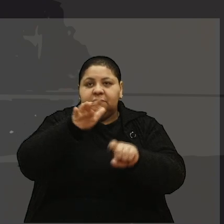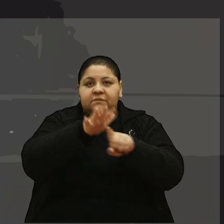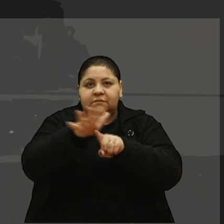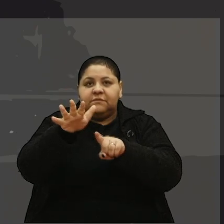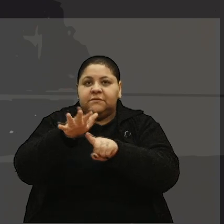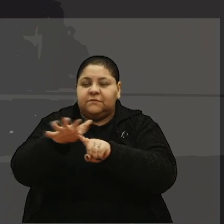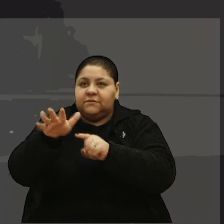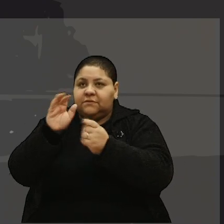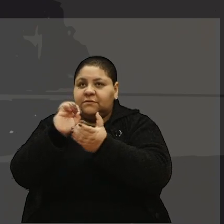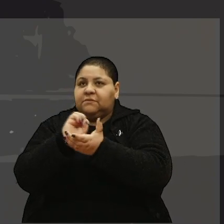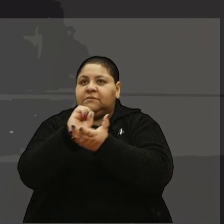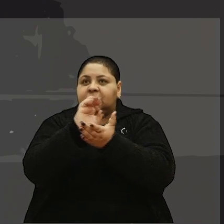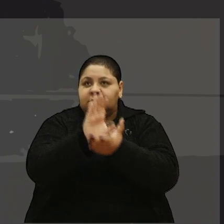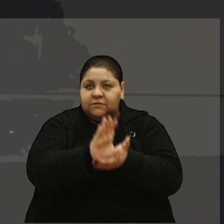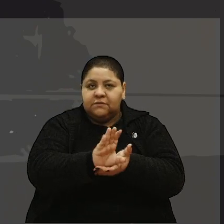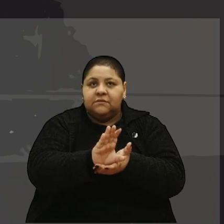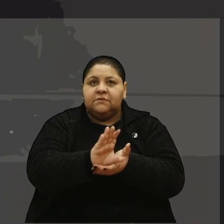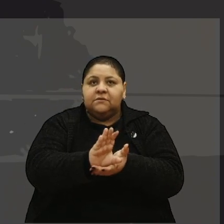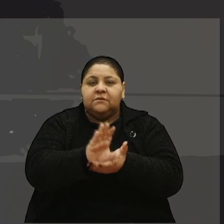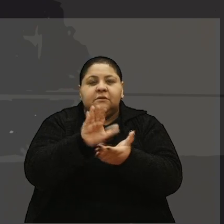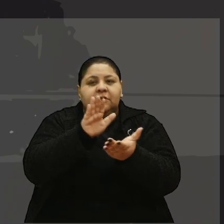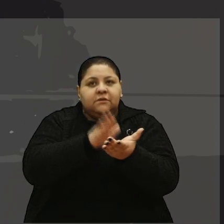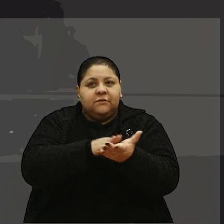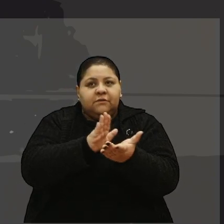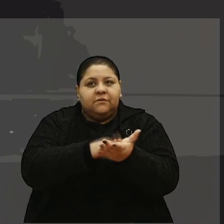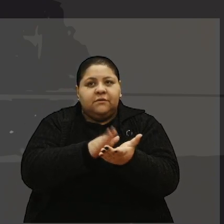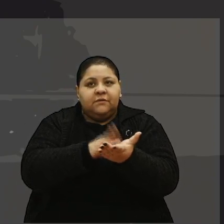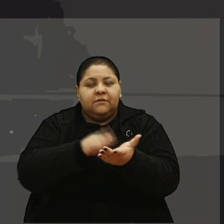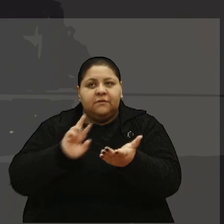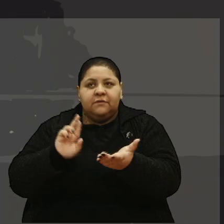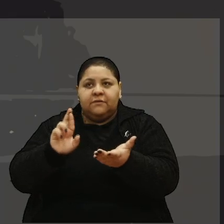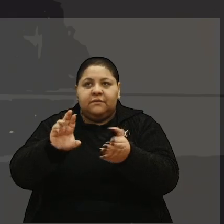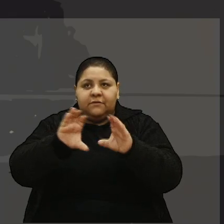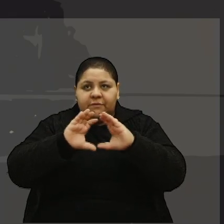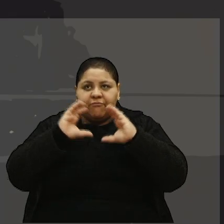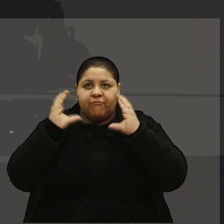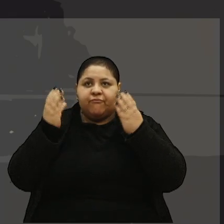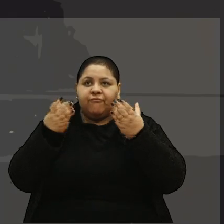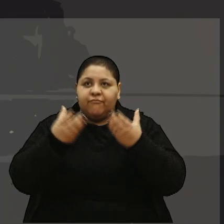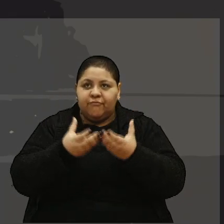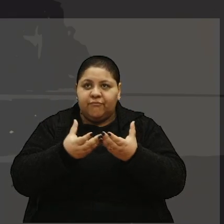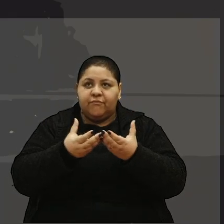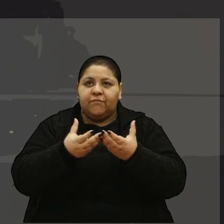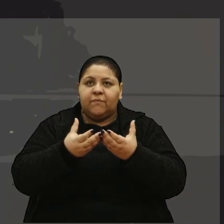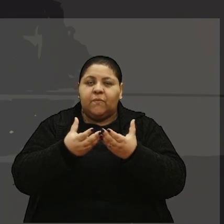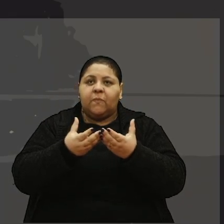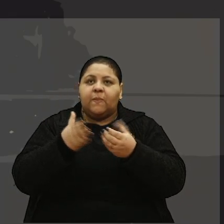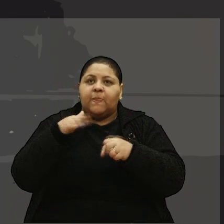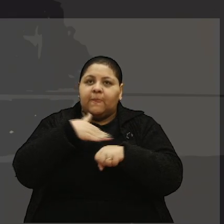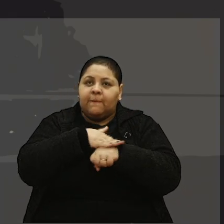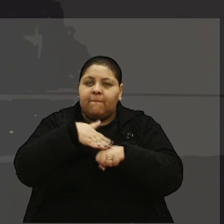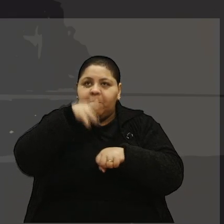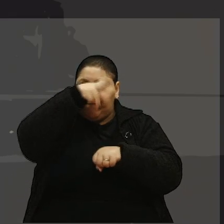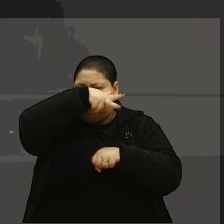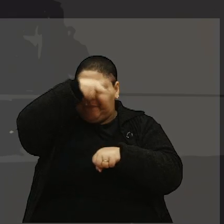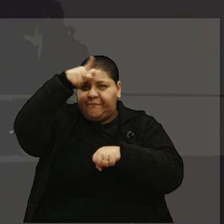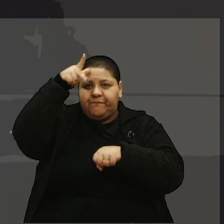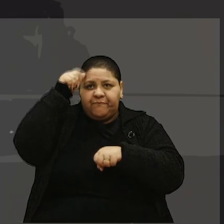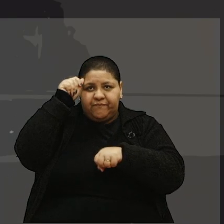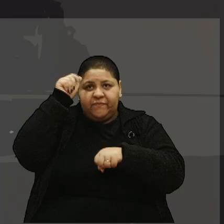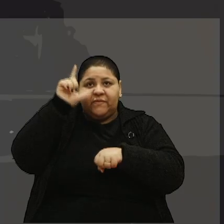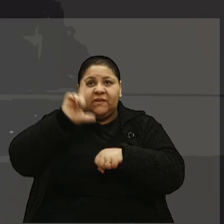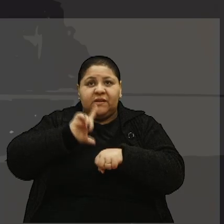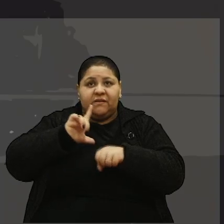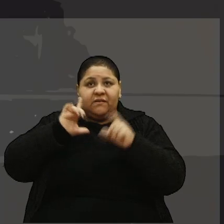são encaminhadas e cobradas em nome da comunidade, inclusive quando conversamos com o prefeito que tem